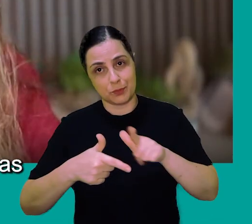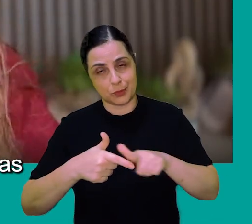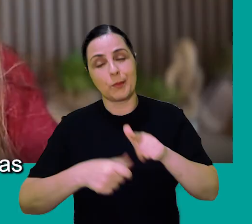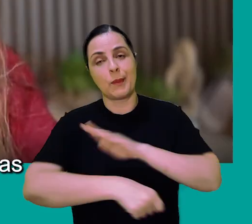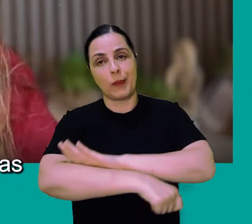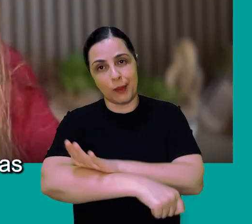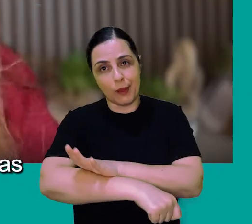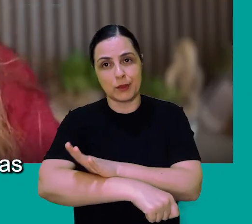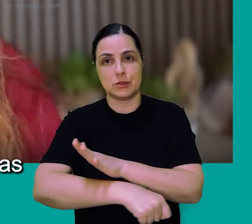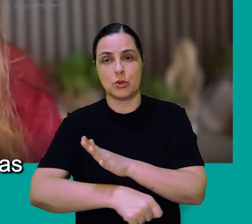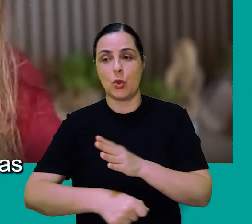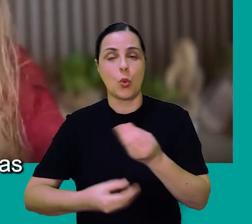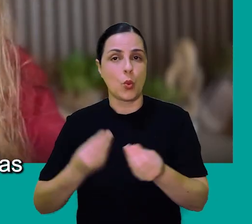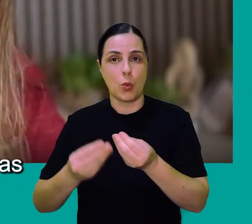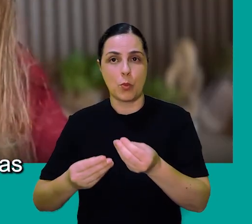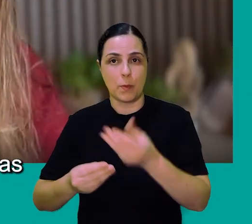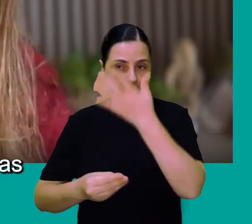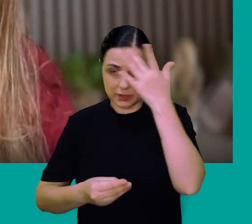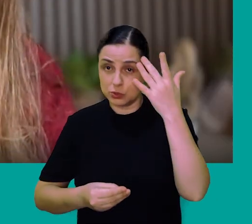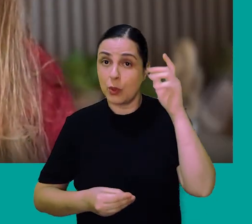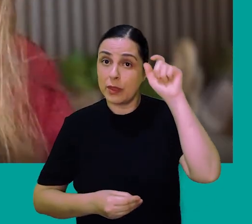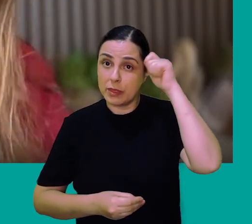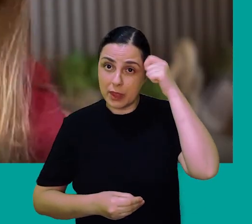acontece com o tratamento de pessoas negras em grupos